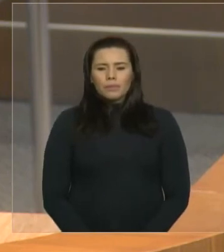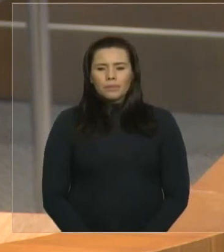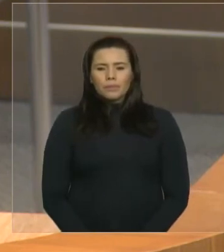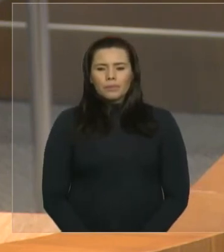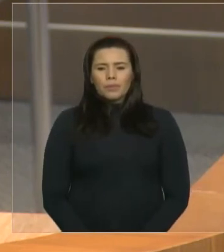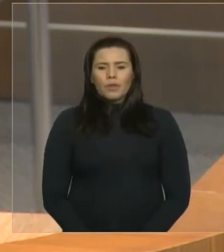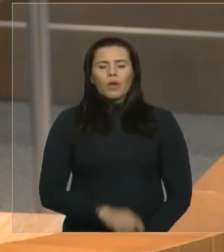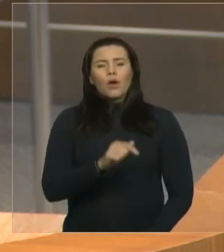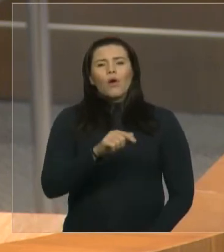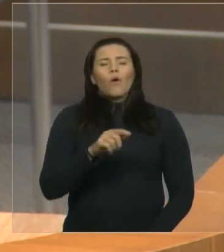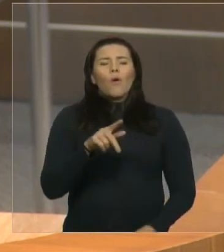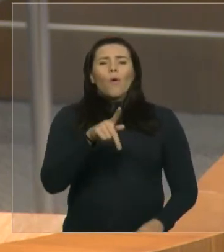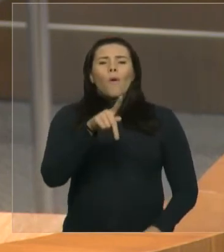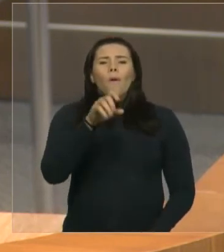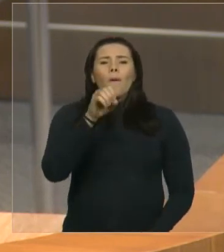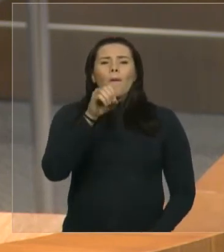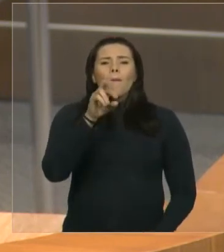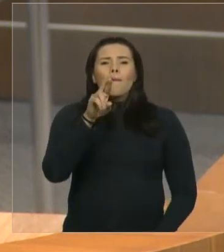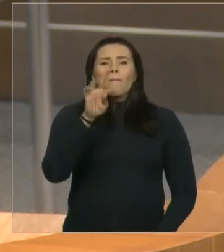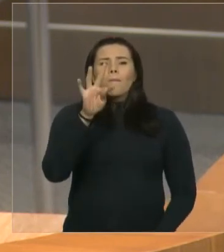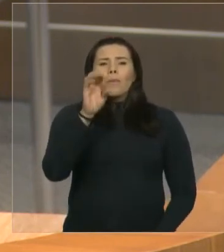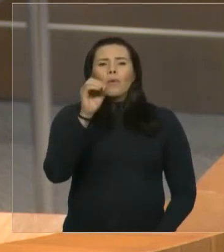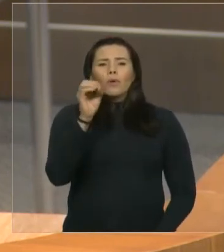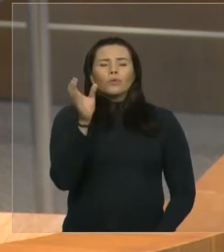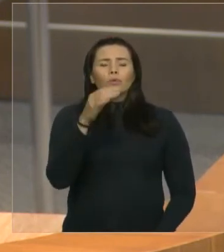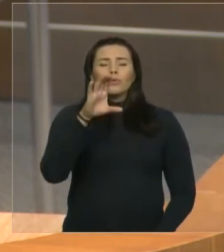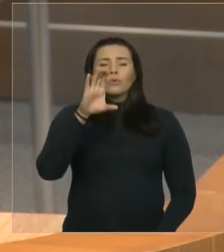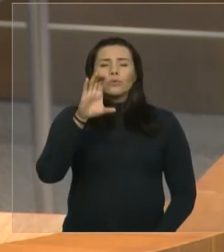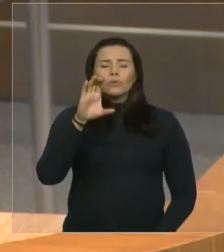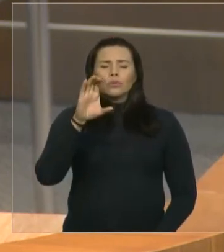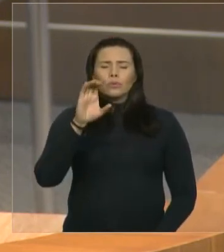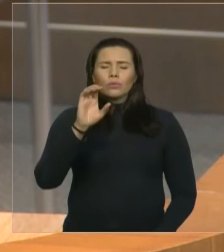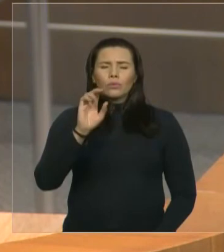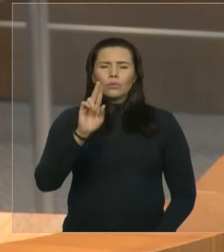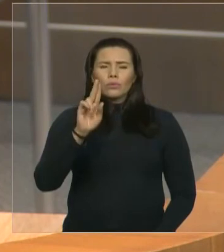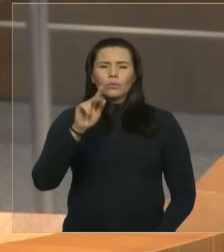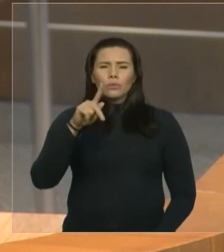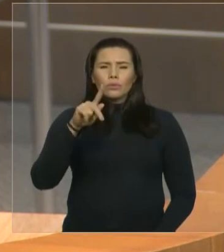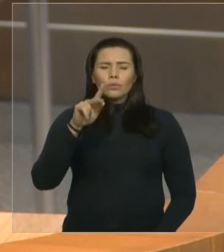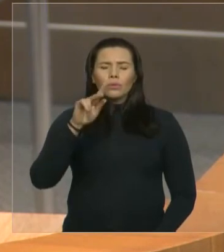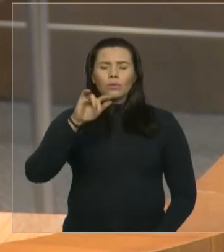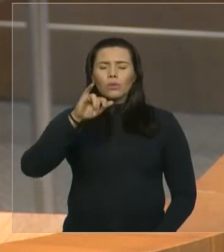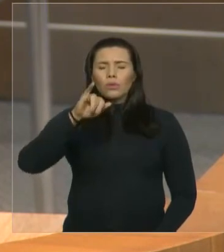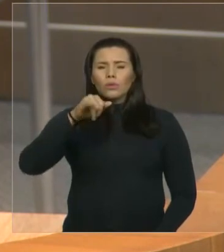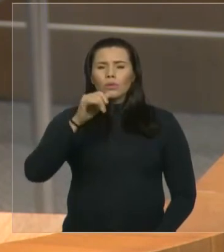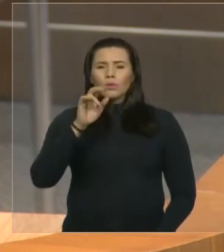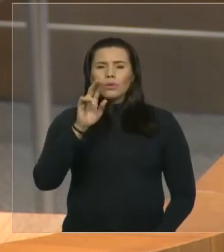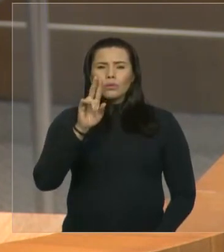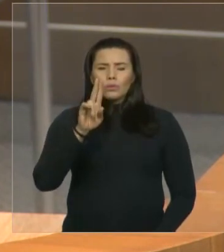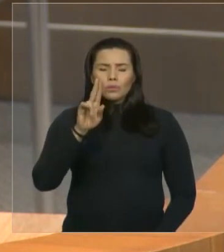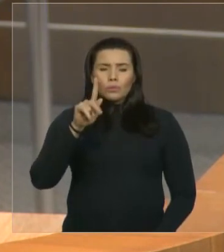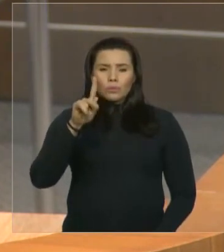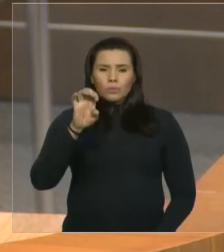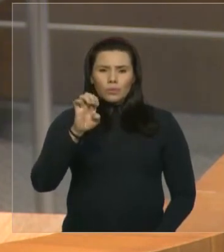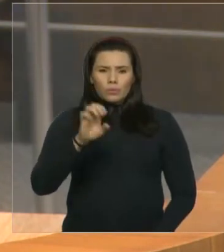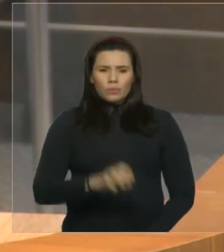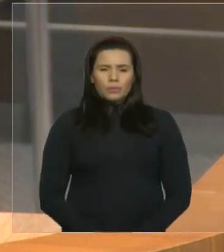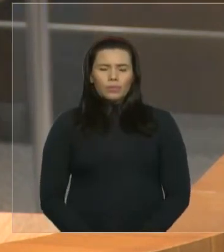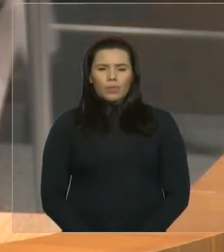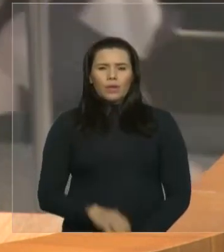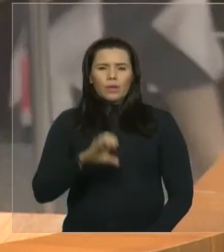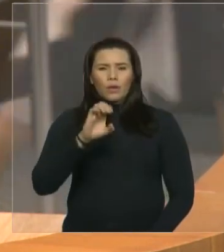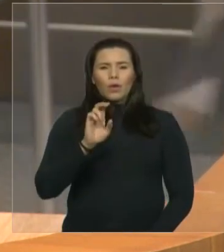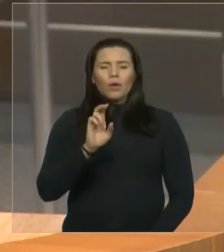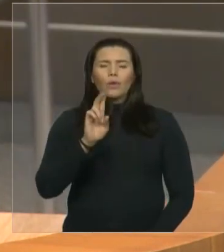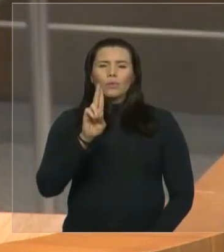Cujupe, sábado, em Alcântara, às 10 horas da manhã. Segunda-feira vai ter neguinho zangado aqui nessa tribuna, porque